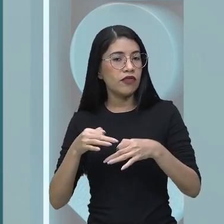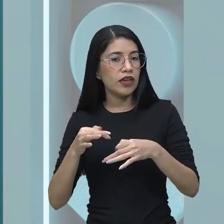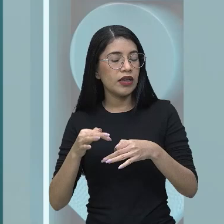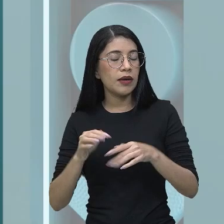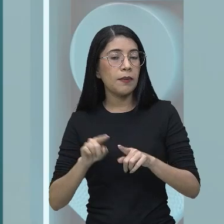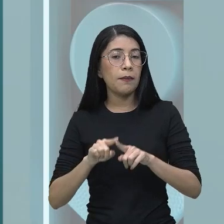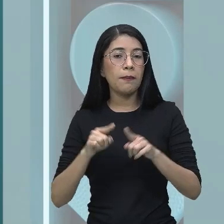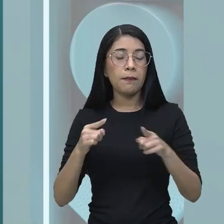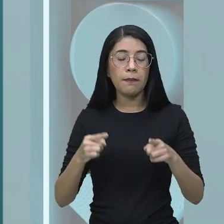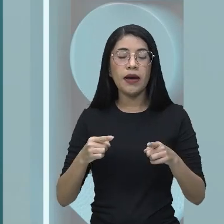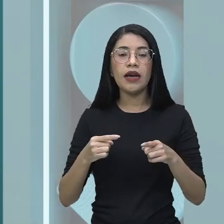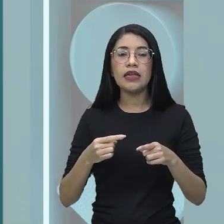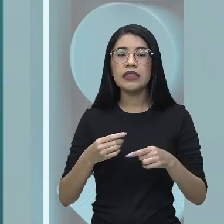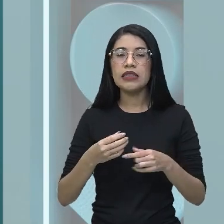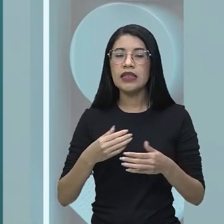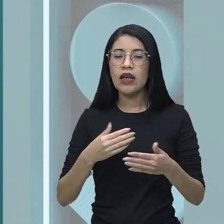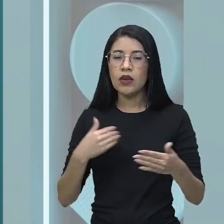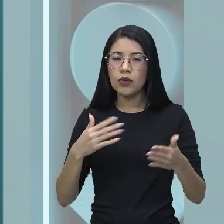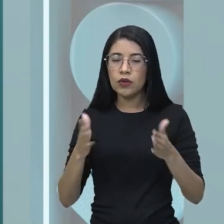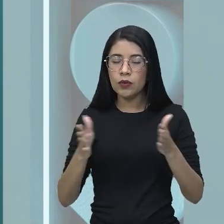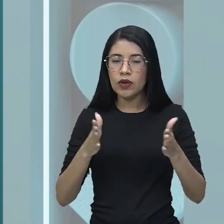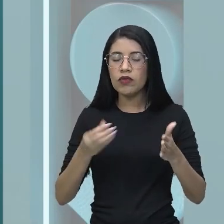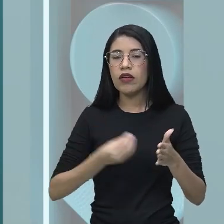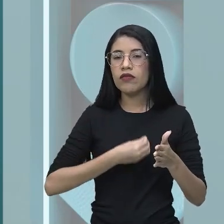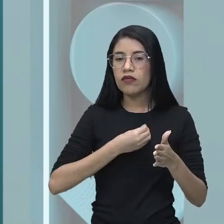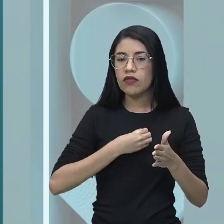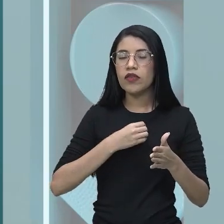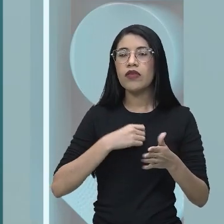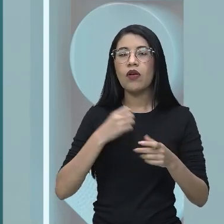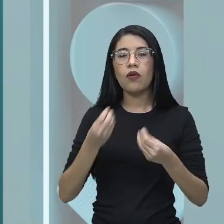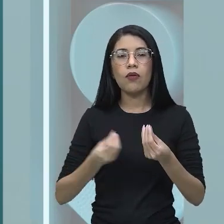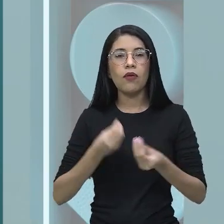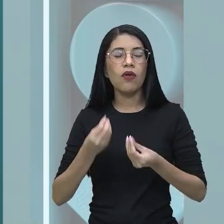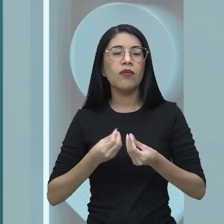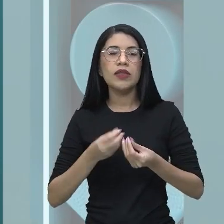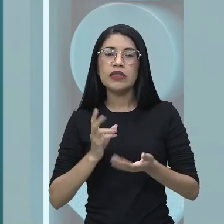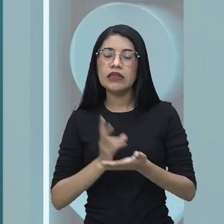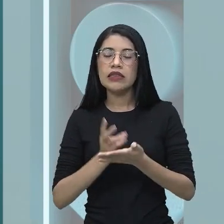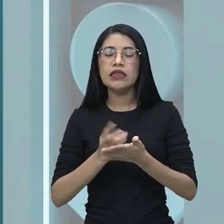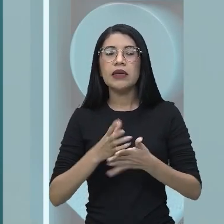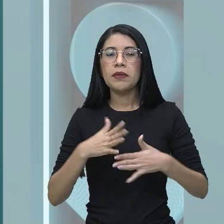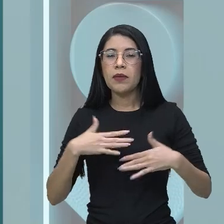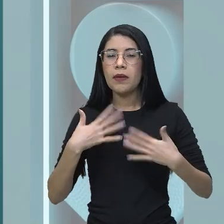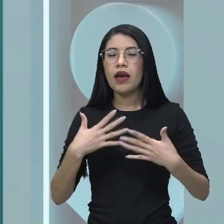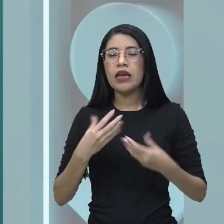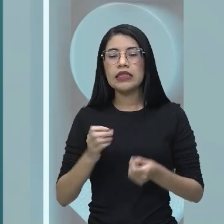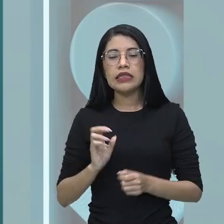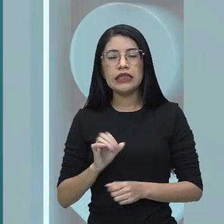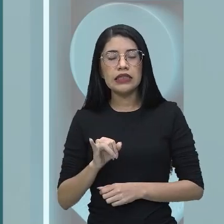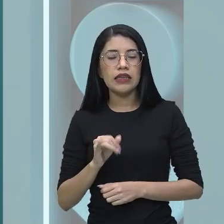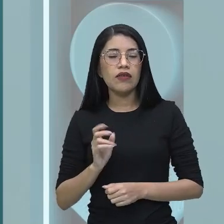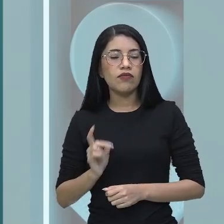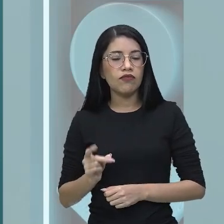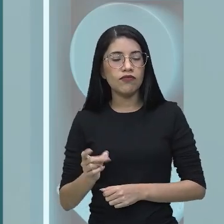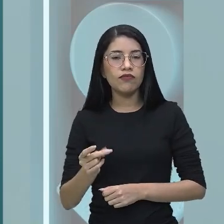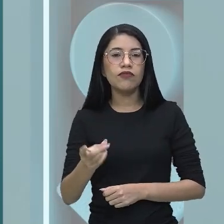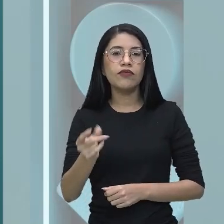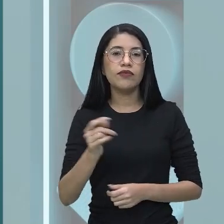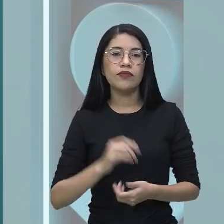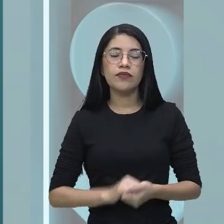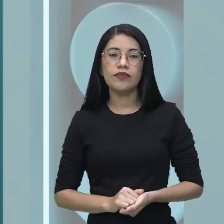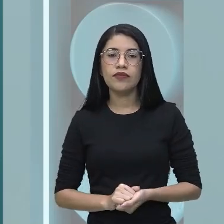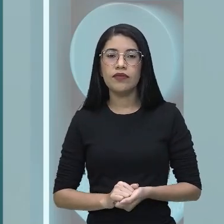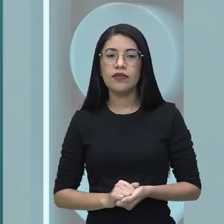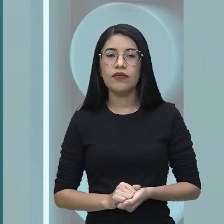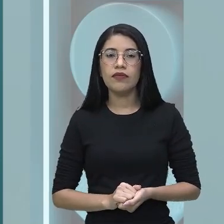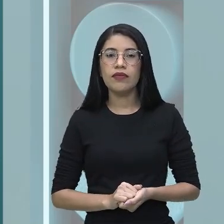mas ele quer viver de forma intensa cada momento como se fosse infinito enquanto este amor durar então